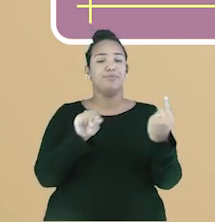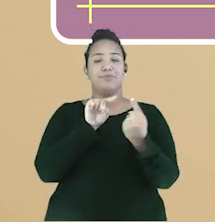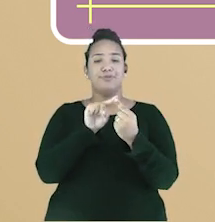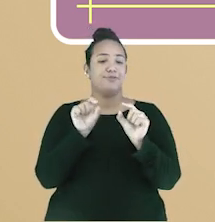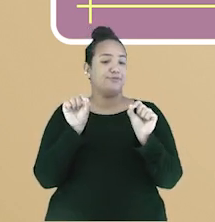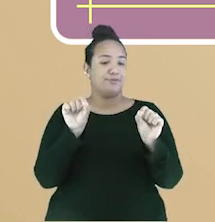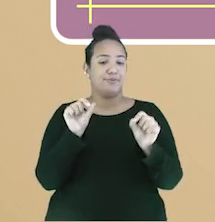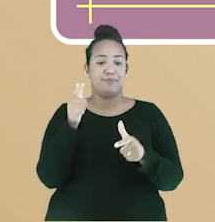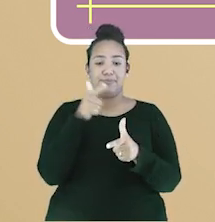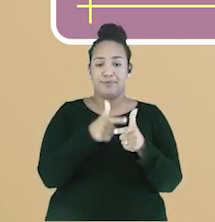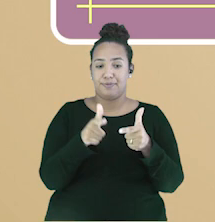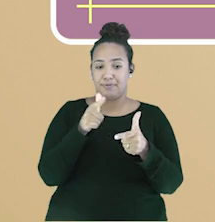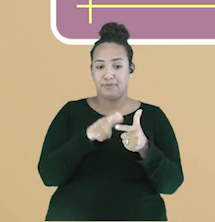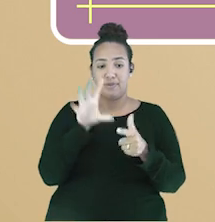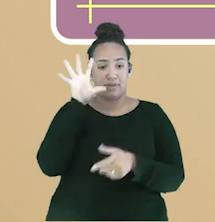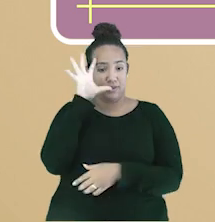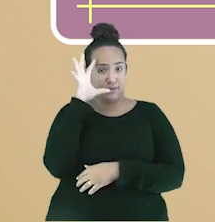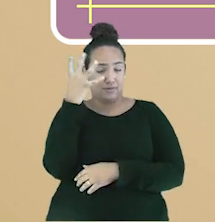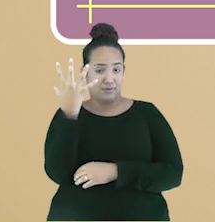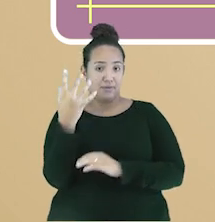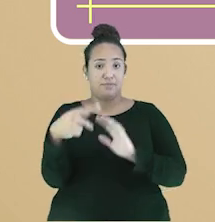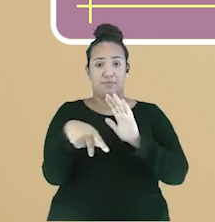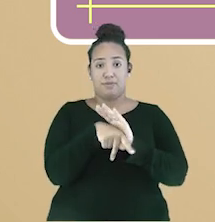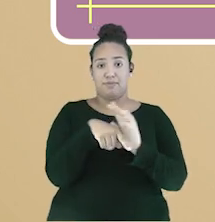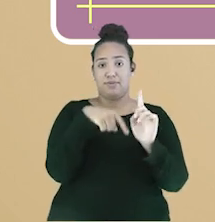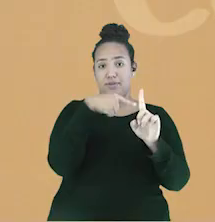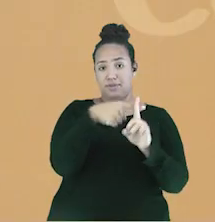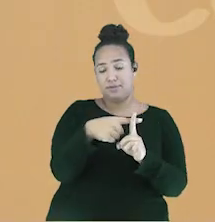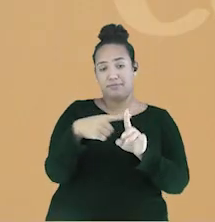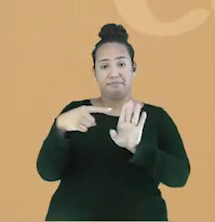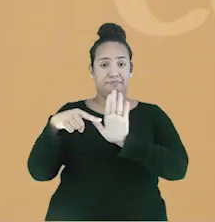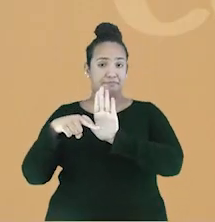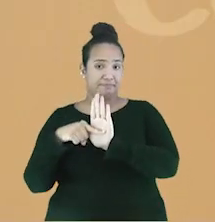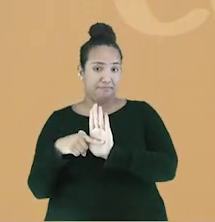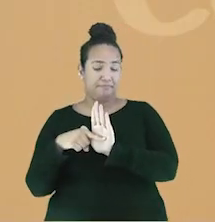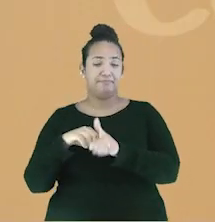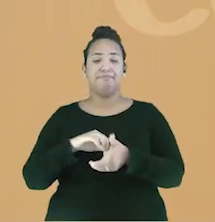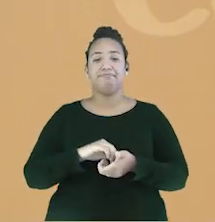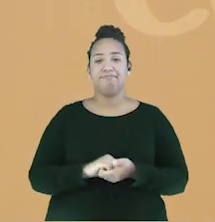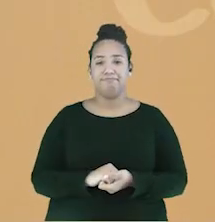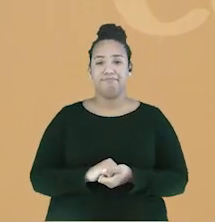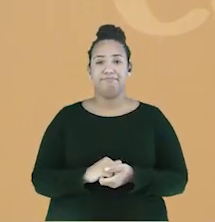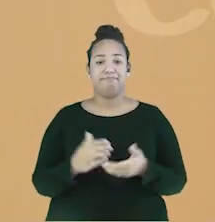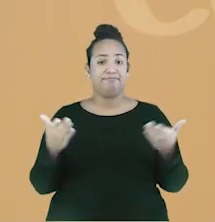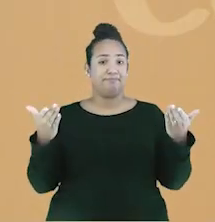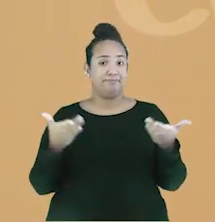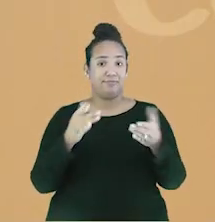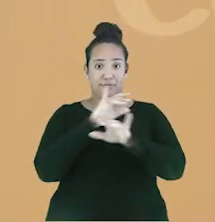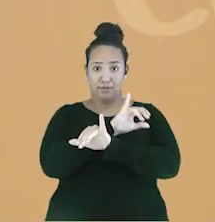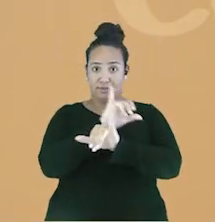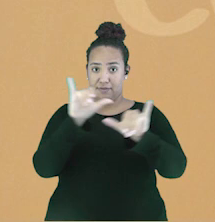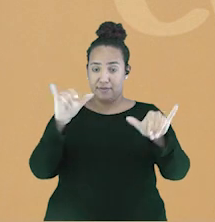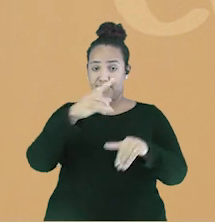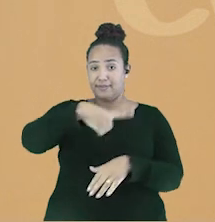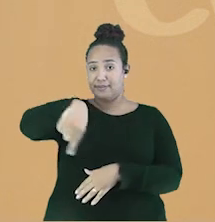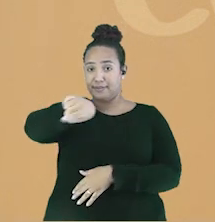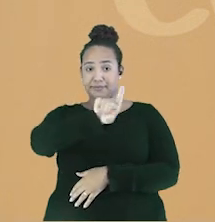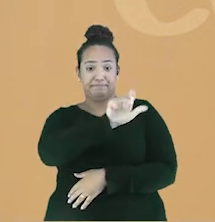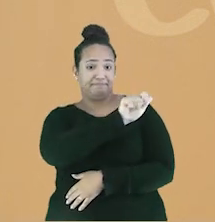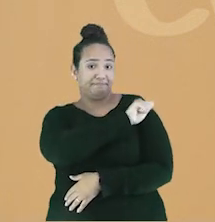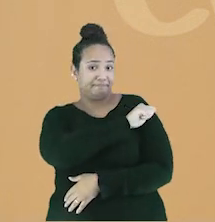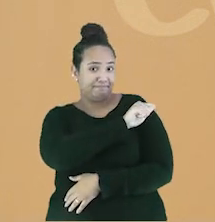resolver problemas envolvendo adição e subtração. Agora, o recado é para os estudantes que